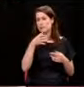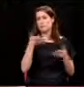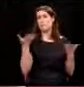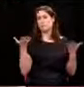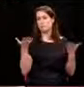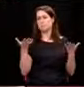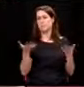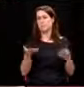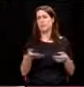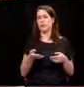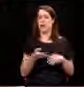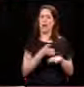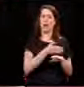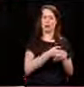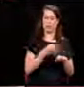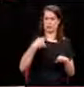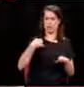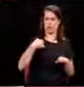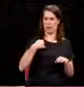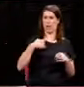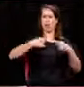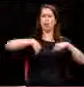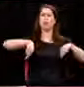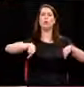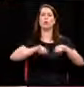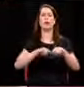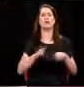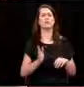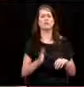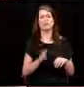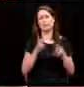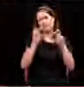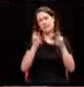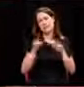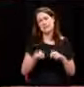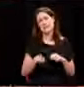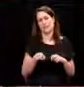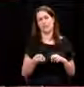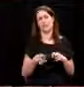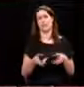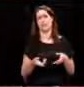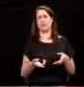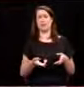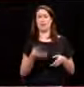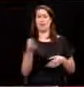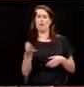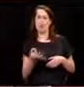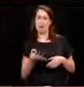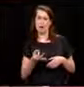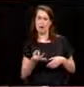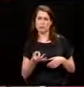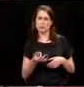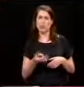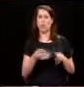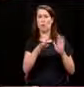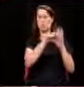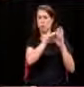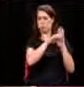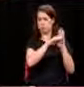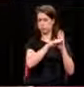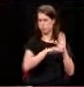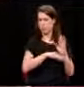tempos tive uma reunião já sobre este assunto e havia, de facto, no programa do Governo, havia de facto, estava de